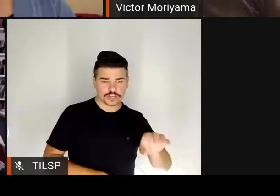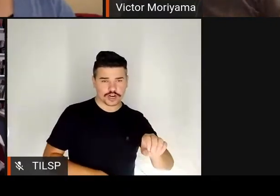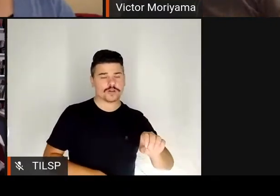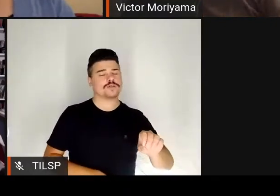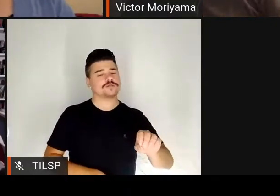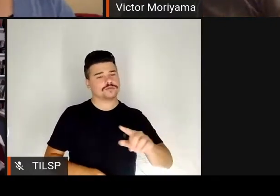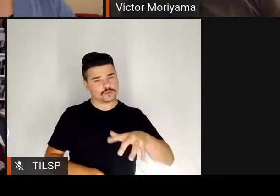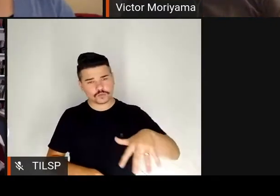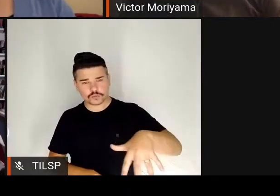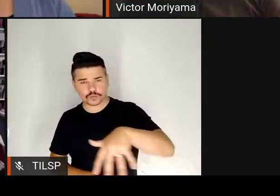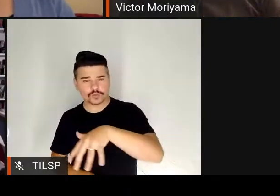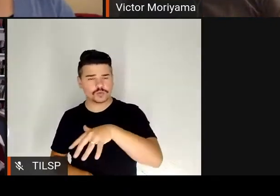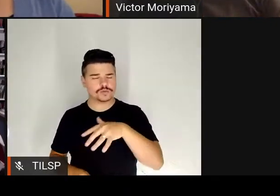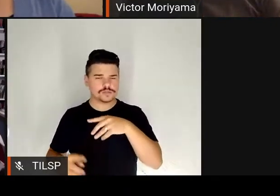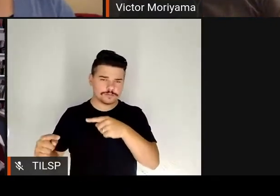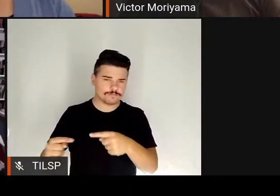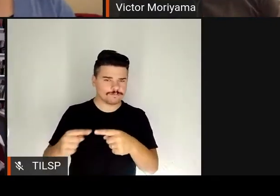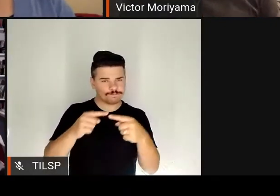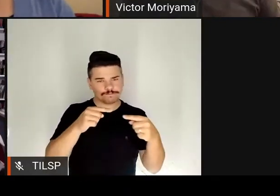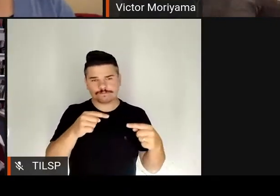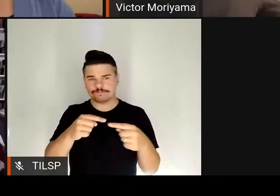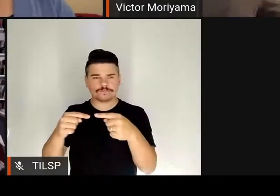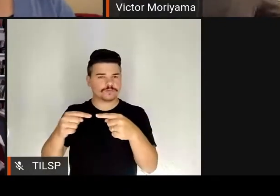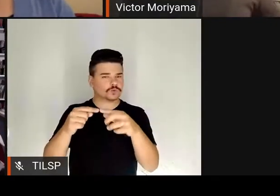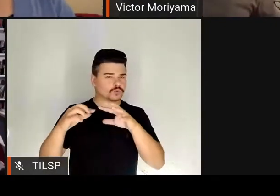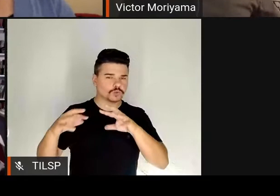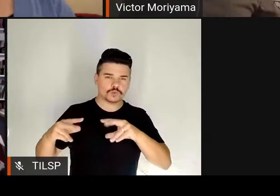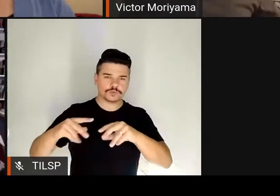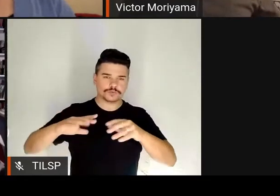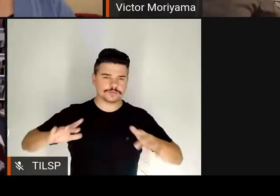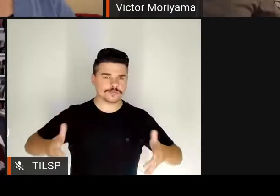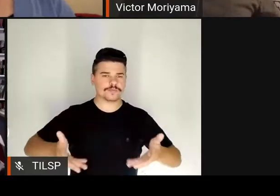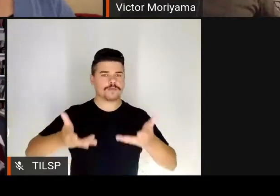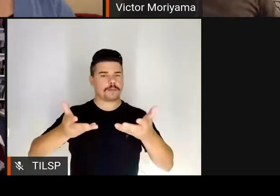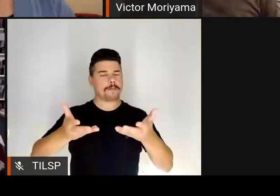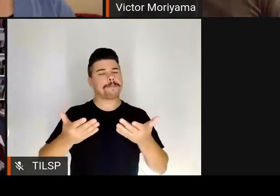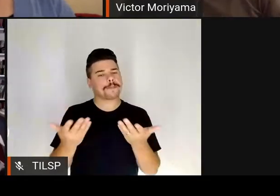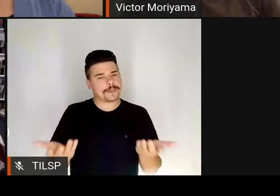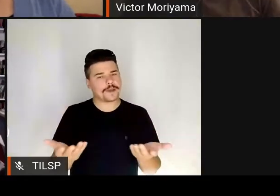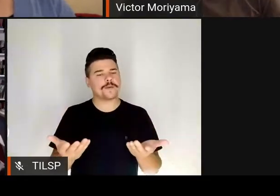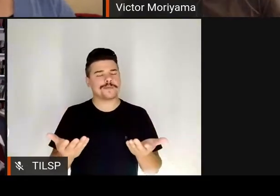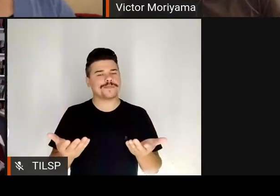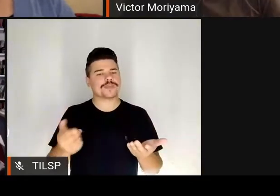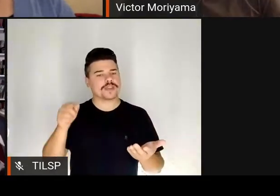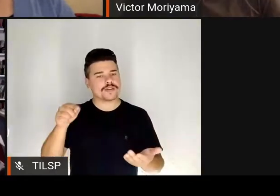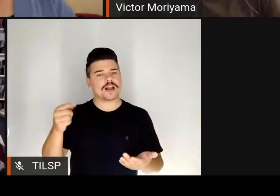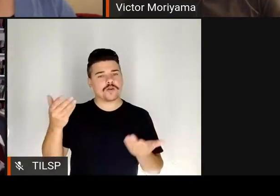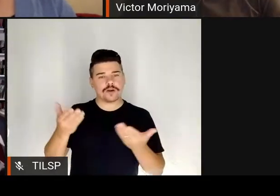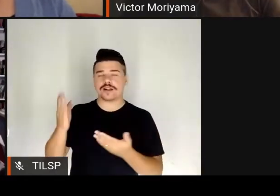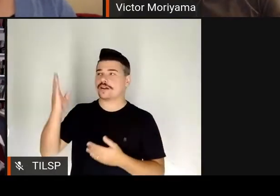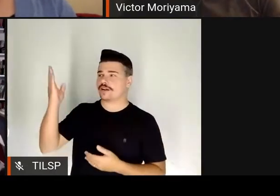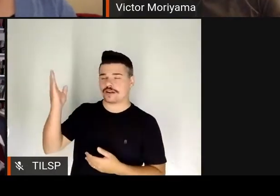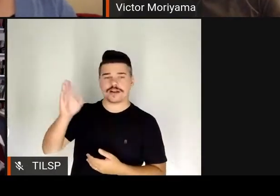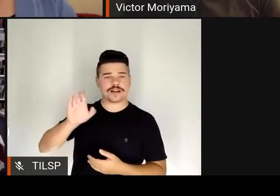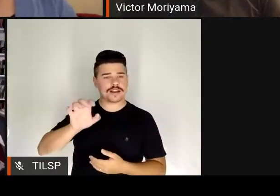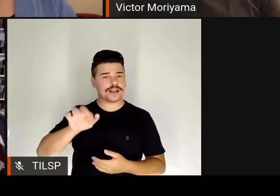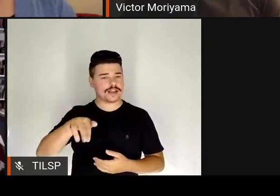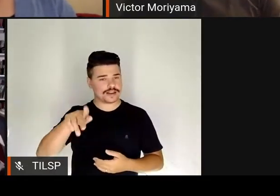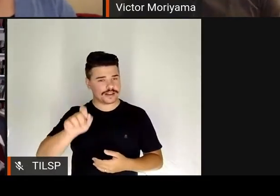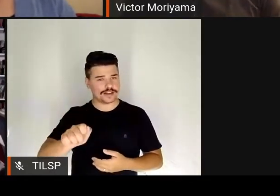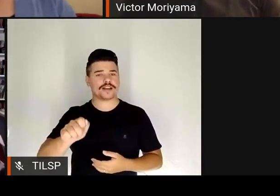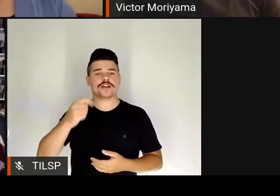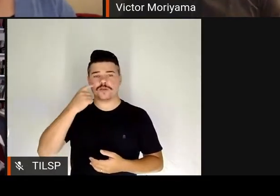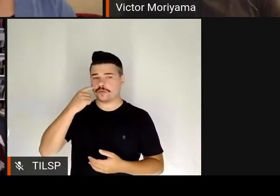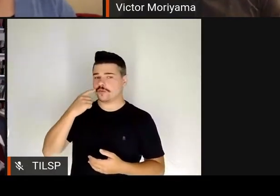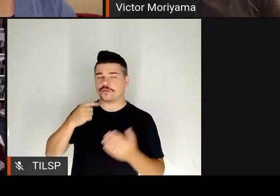igualmente relevantes e, de alguma maneira, tudo isso se toca, né? Então, bem-vinda, Érica, bem-vindo, Vitor, bem-vindo, Tiago. Agora,